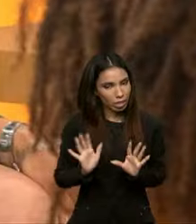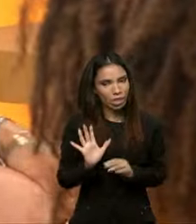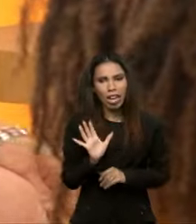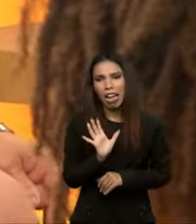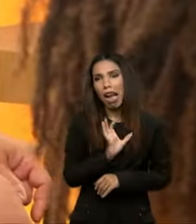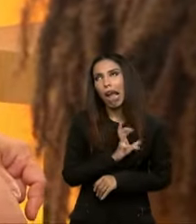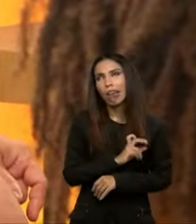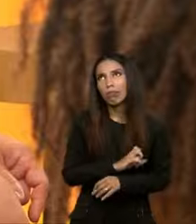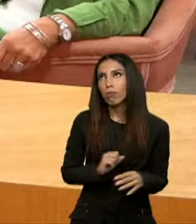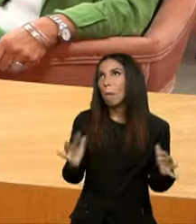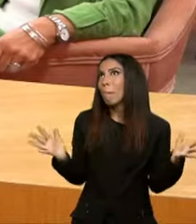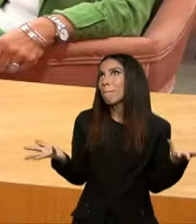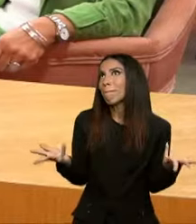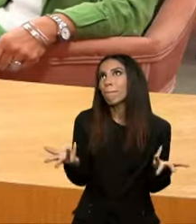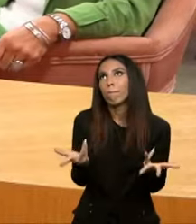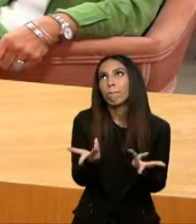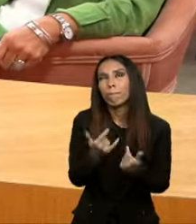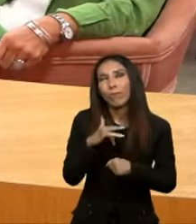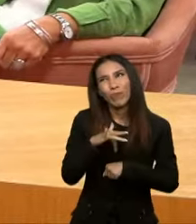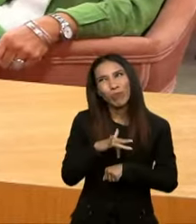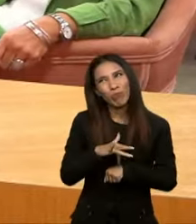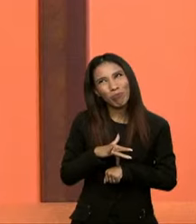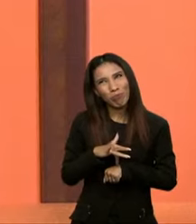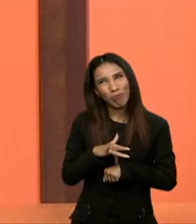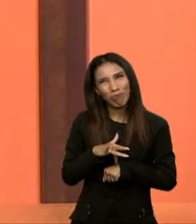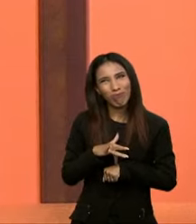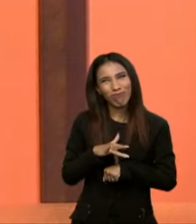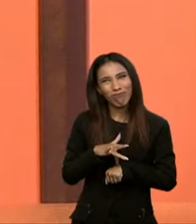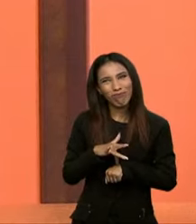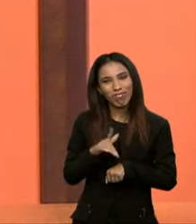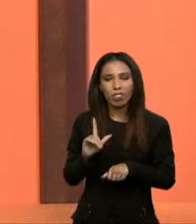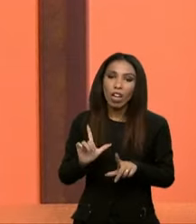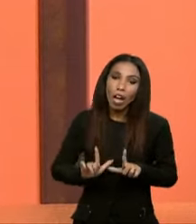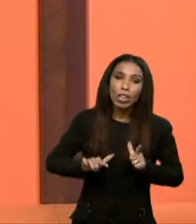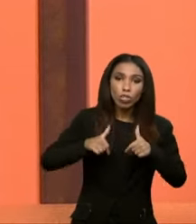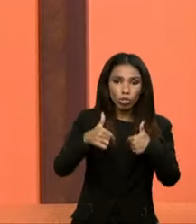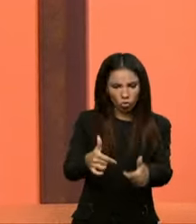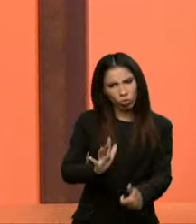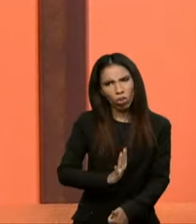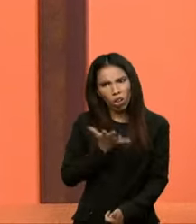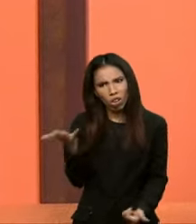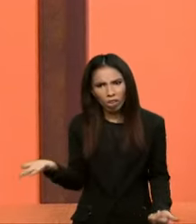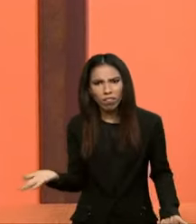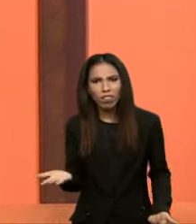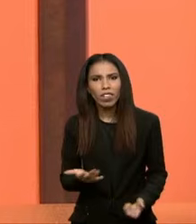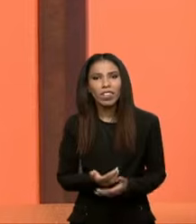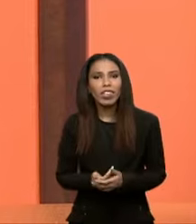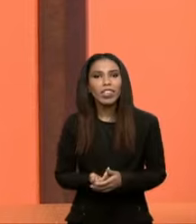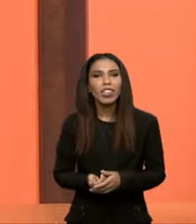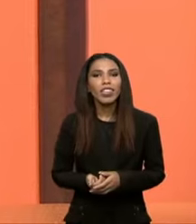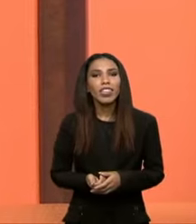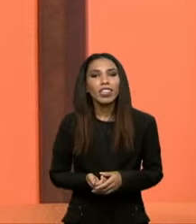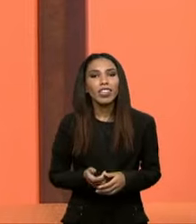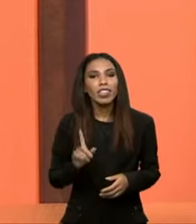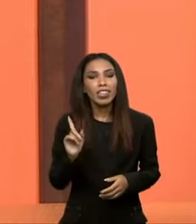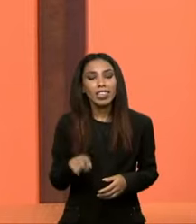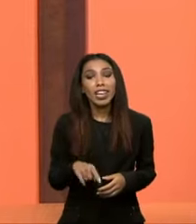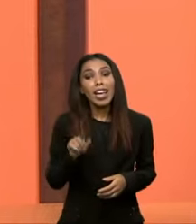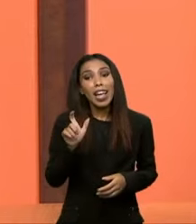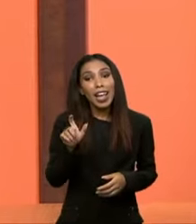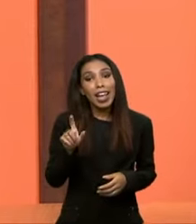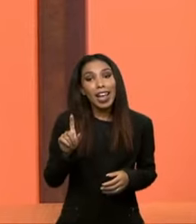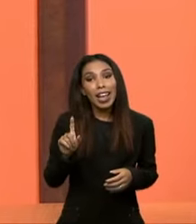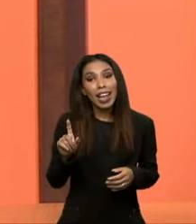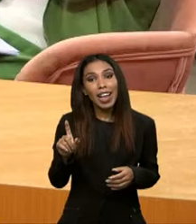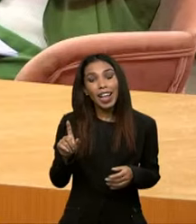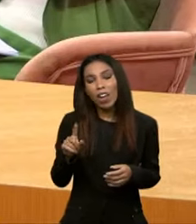É um querido maravilhoso, é um querido. Que foi péssimo. Mas não foi tão... Então, essa especificamente não foi